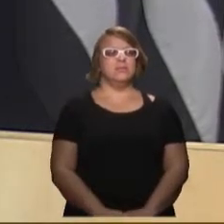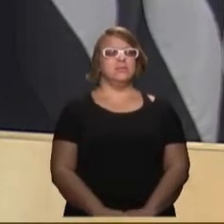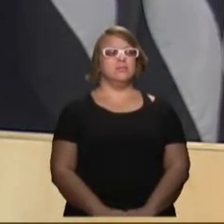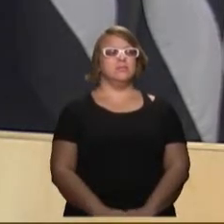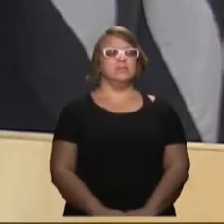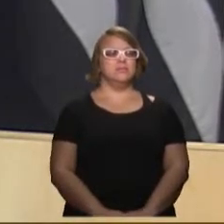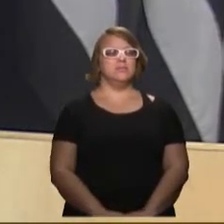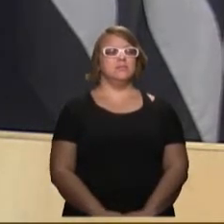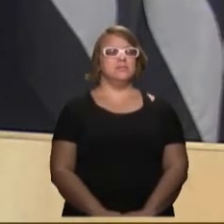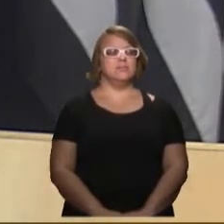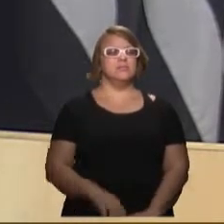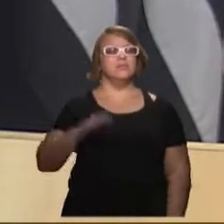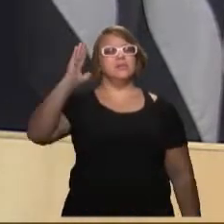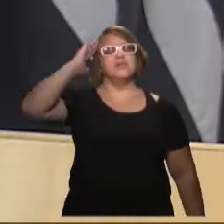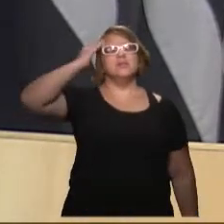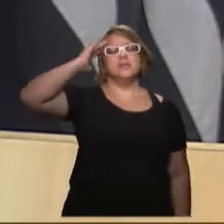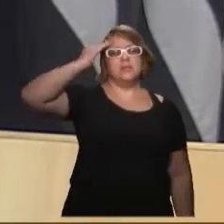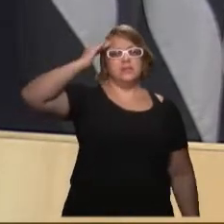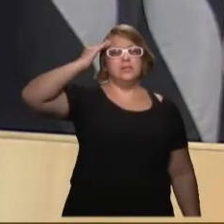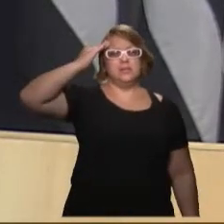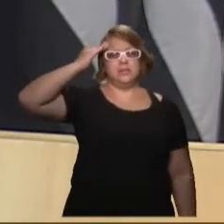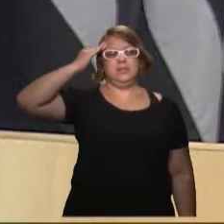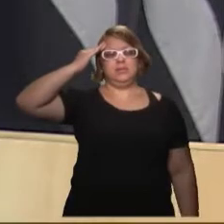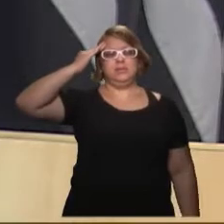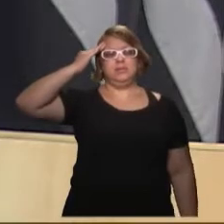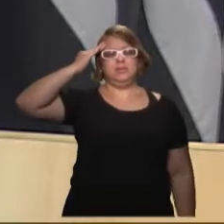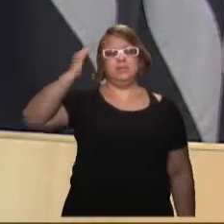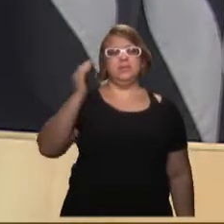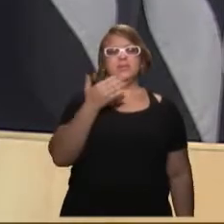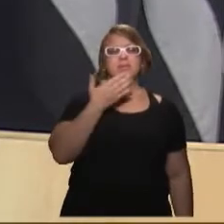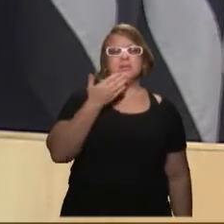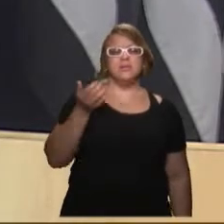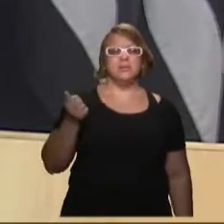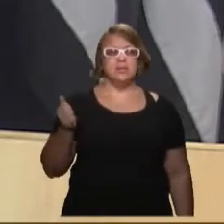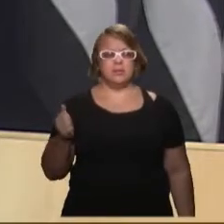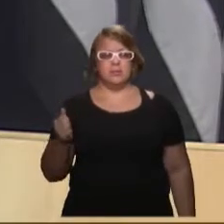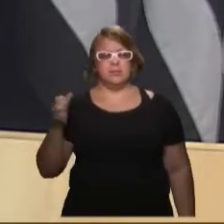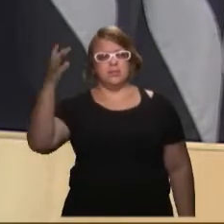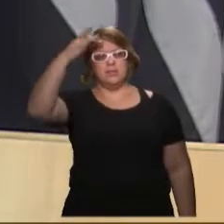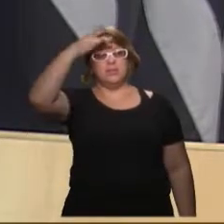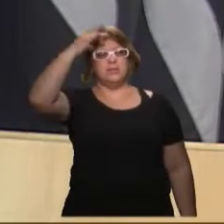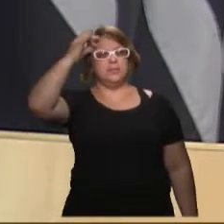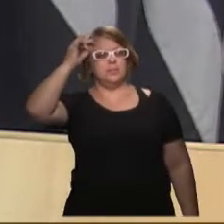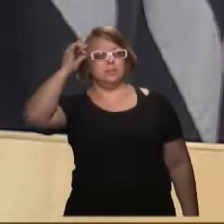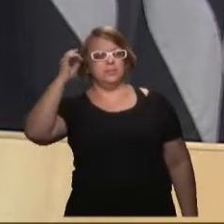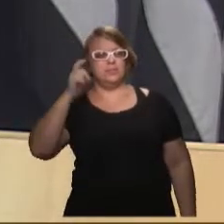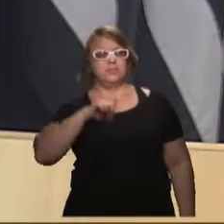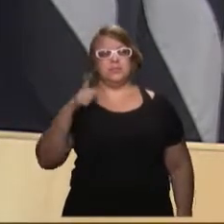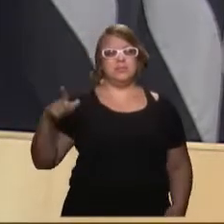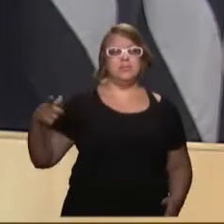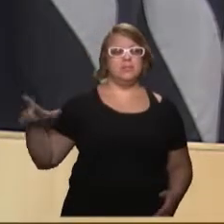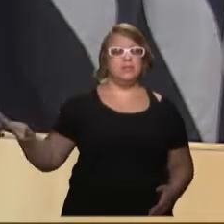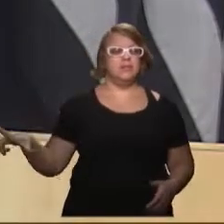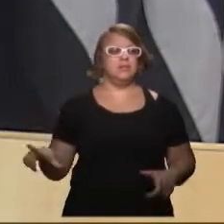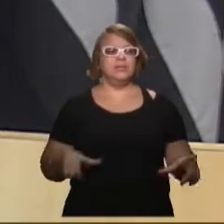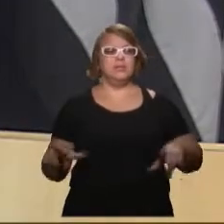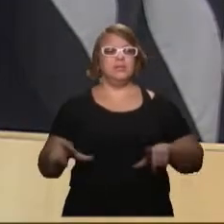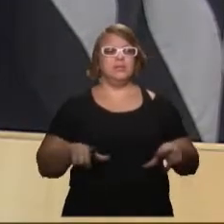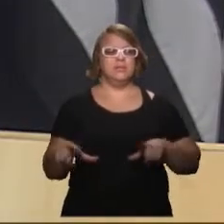isso que a gente entende por benefício ao cidadão que está desempregado, dele poder se inscrever e não precisar pagar a